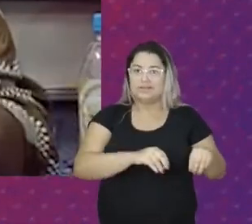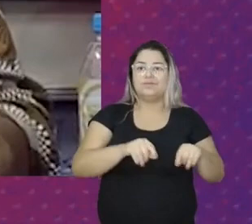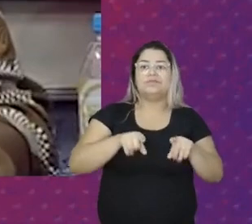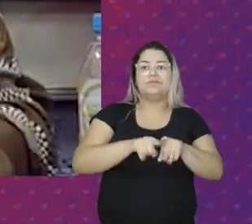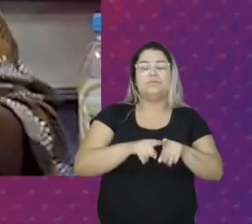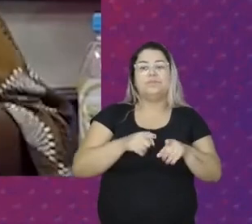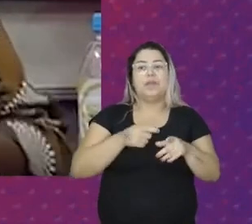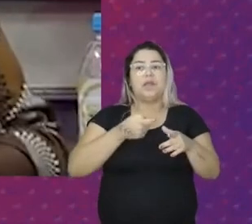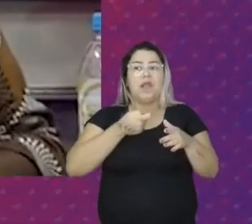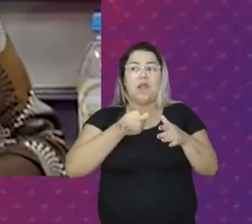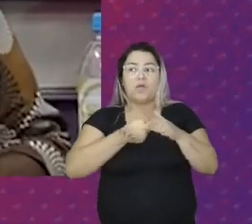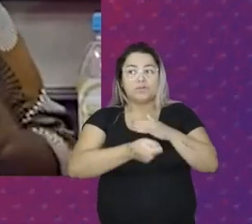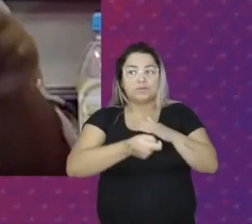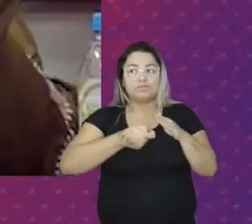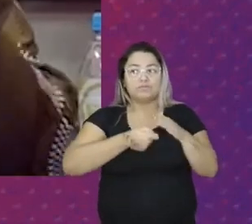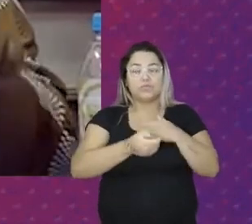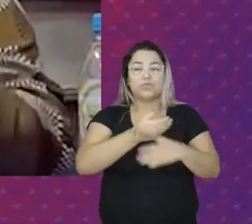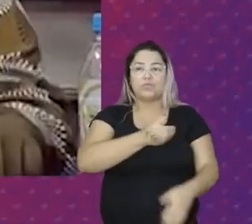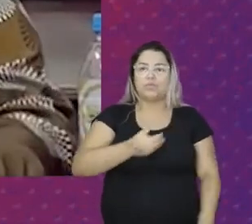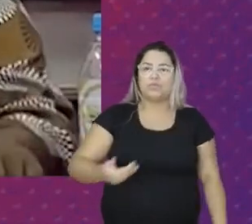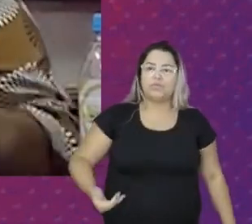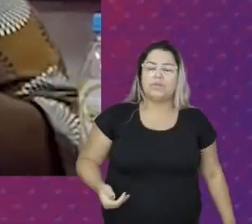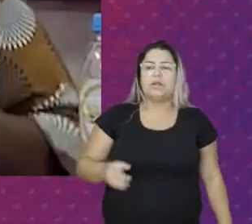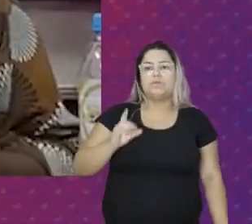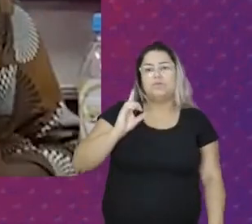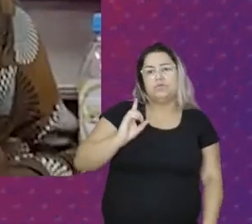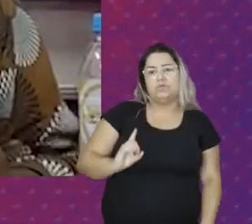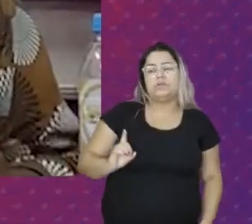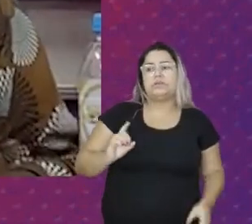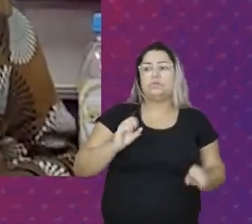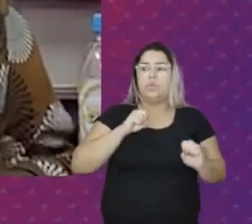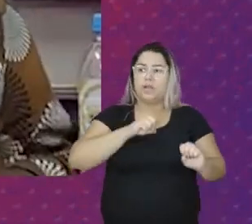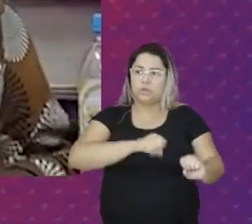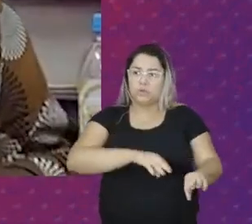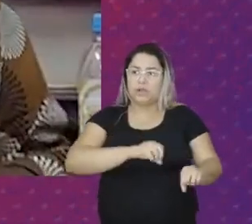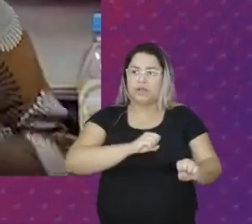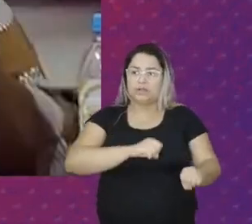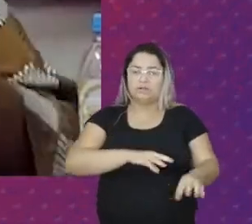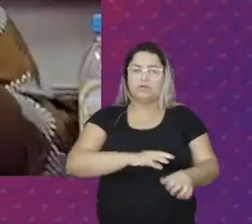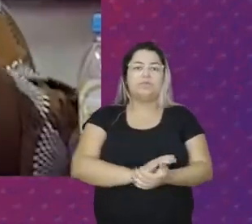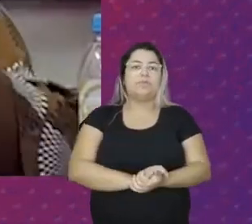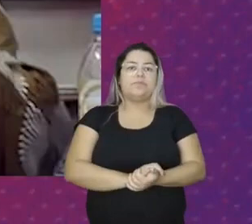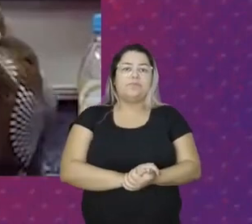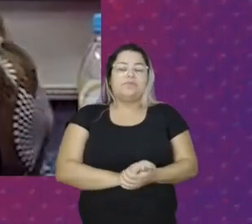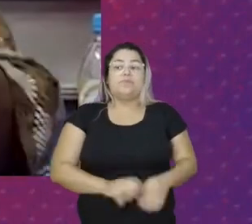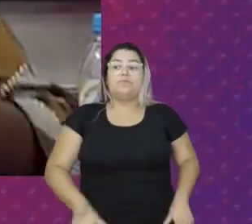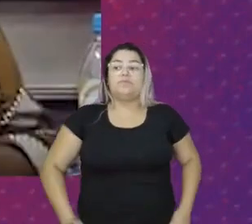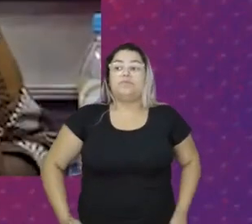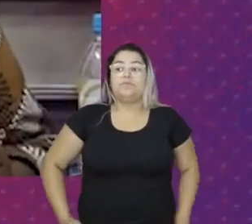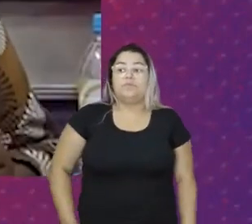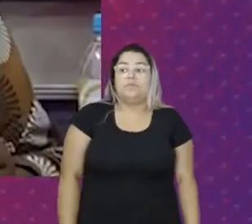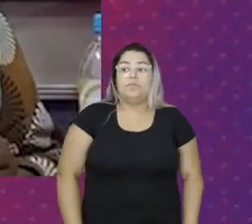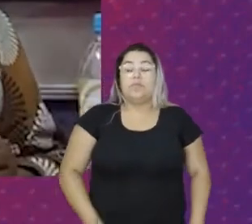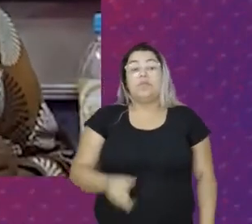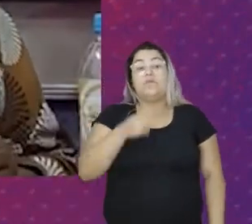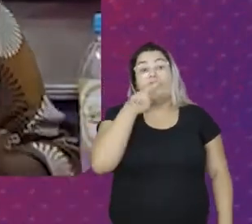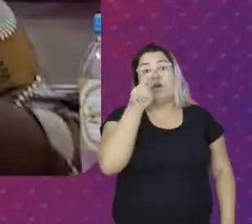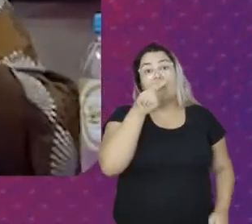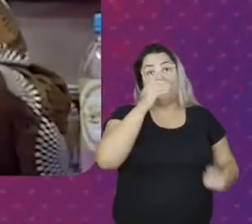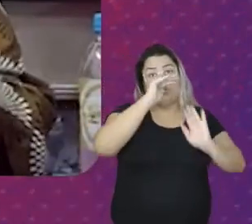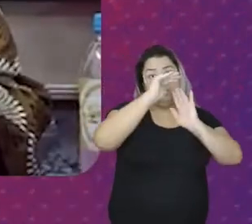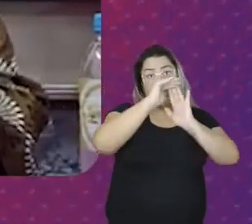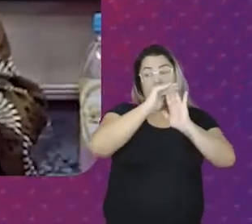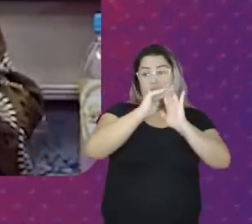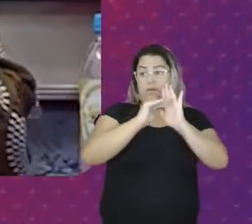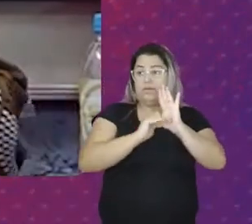ao financiamento público e do direito à educação. Para falar de uma agenda, que